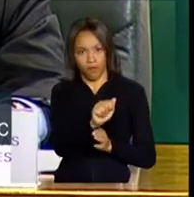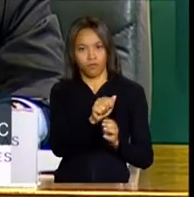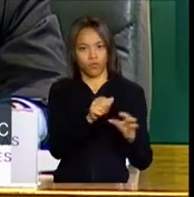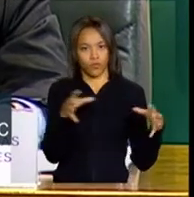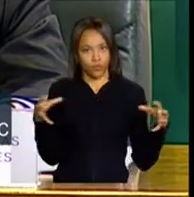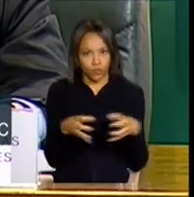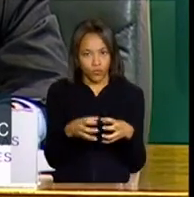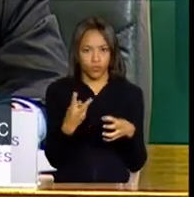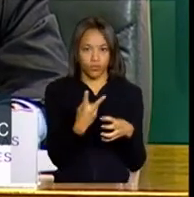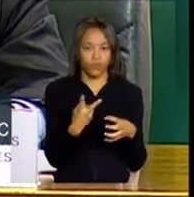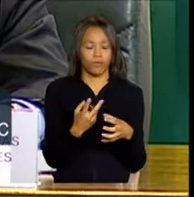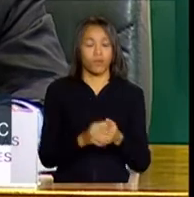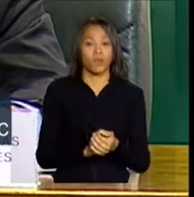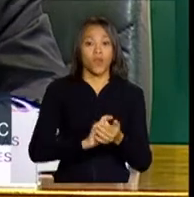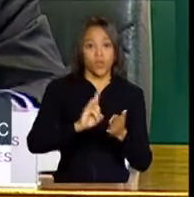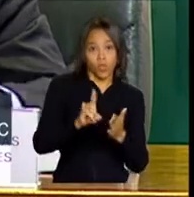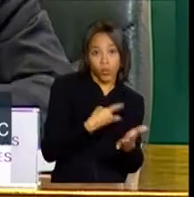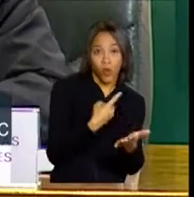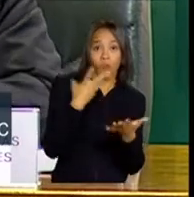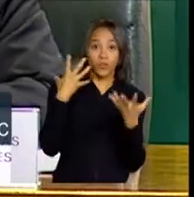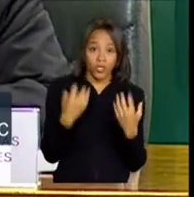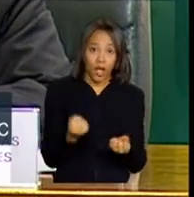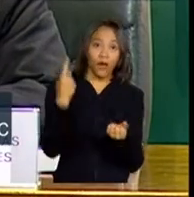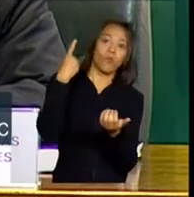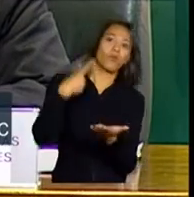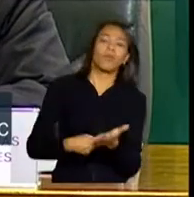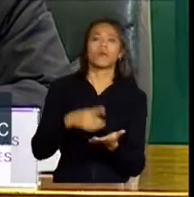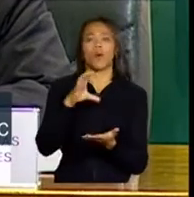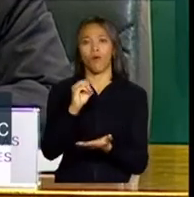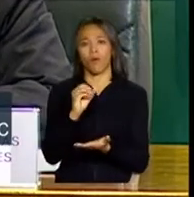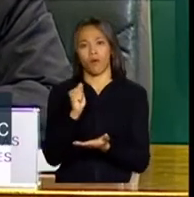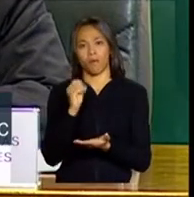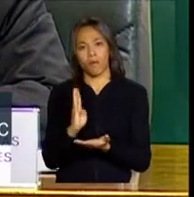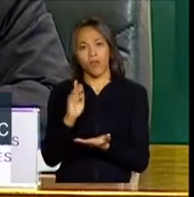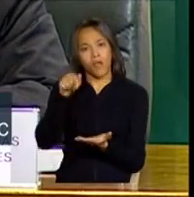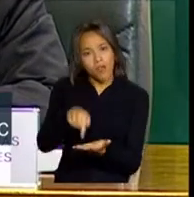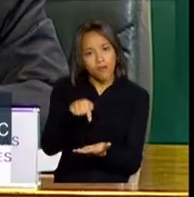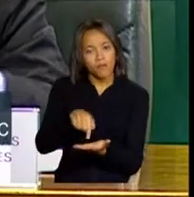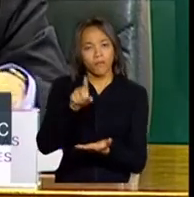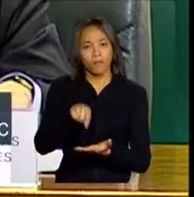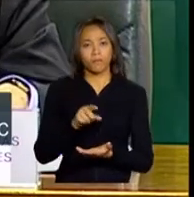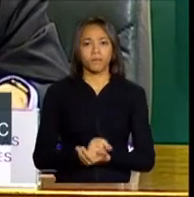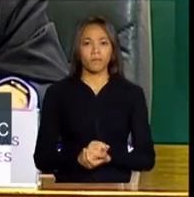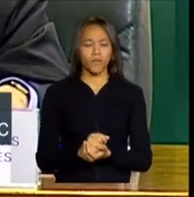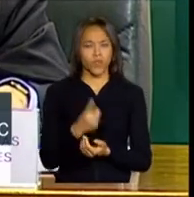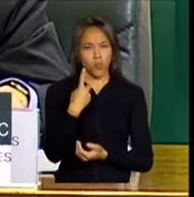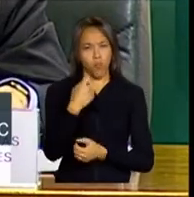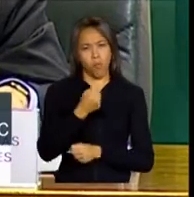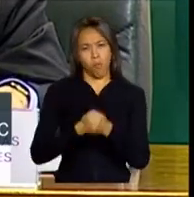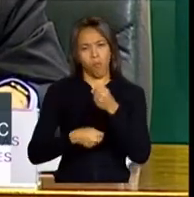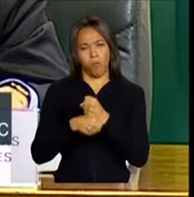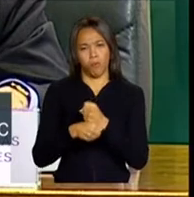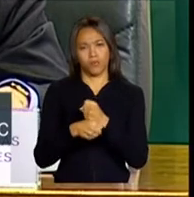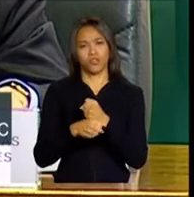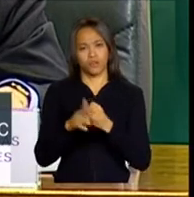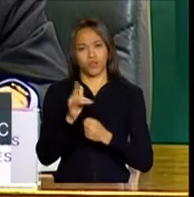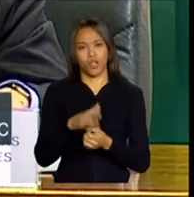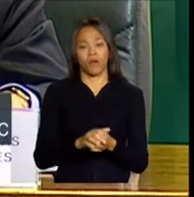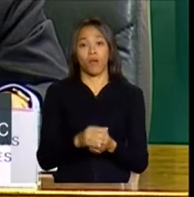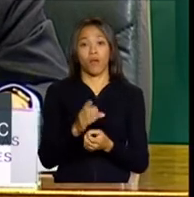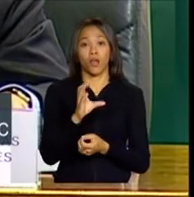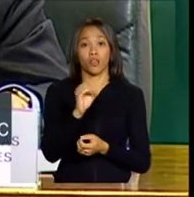o protocolo de intenções firmado com a OAB A exemplo de instrumentos semelhantes firmado a um ano com Advocacia Geral da